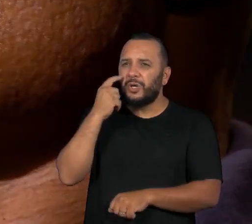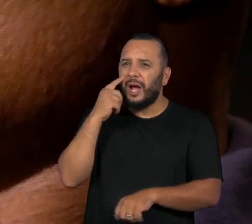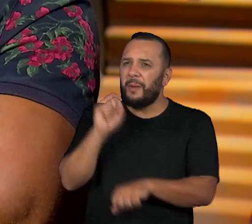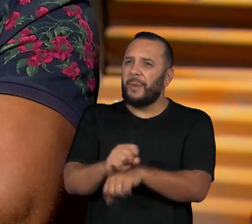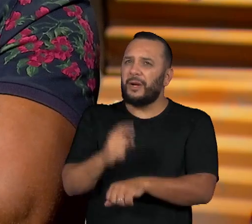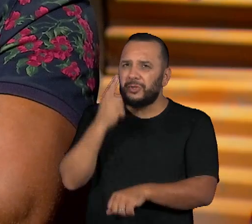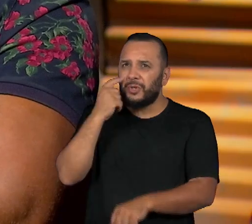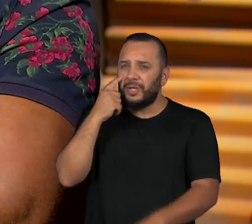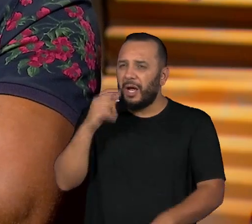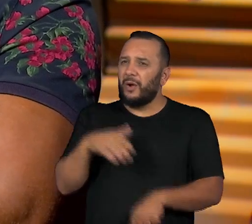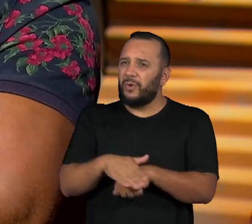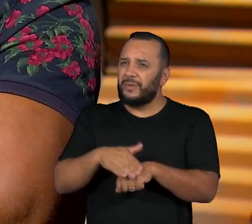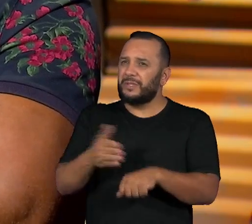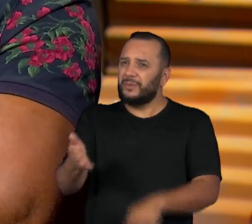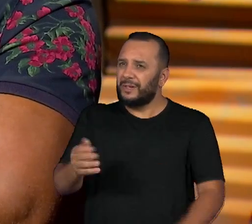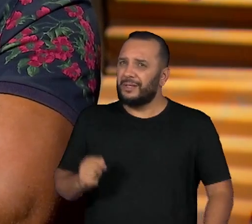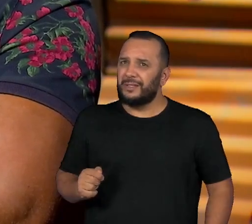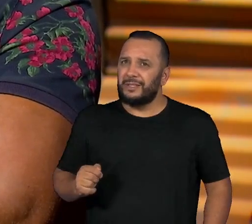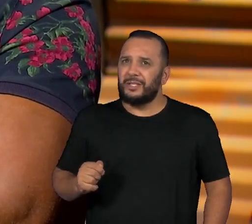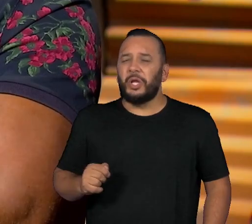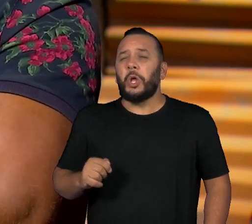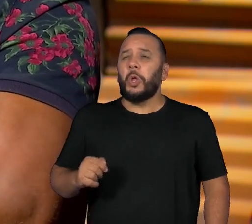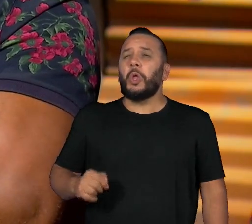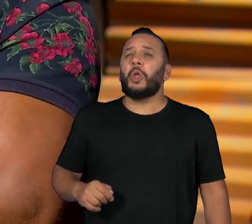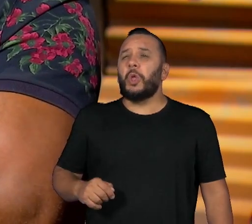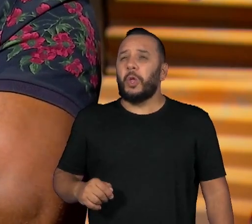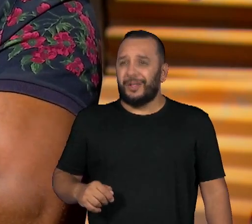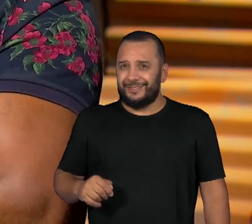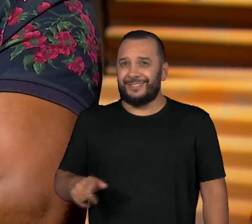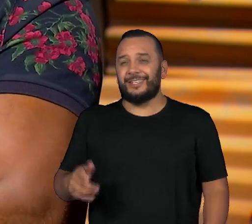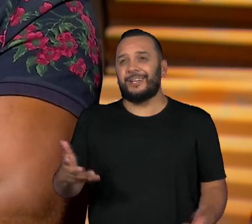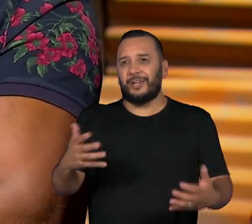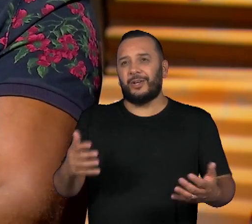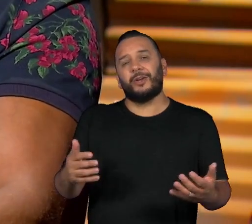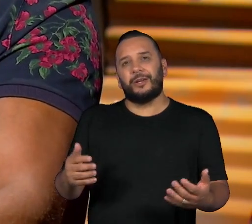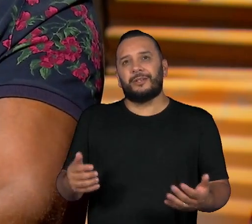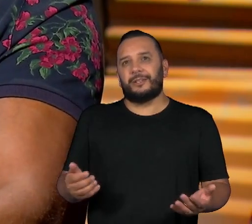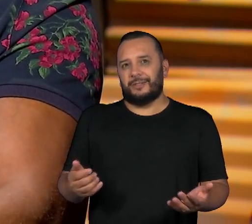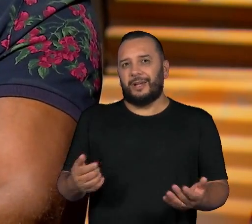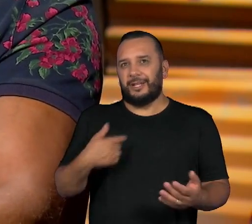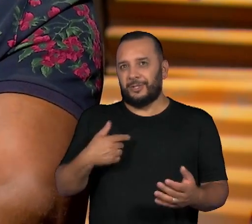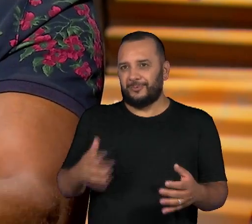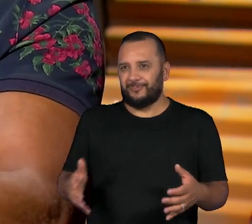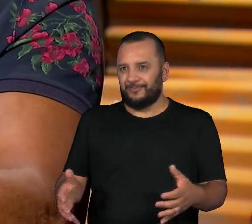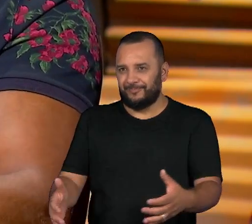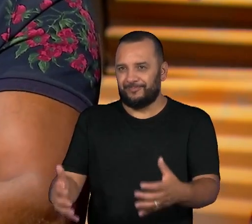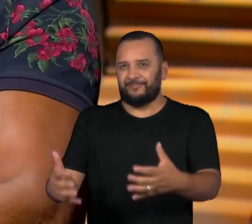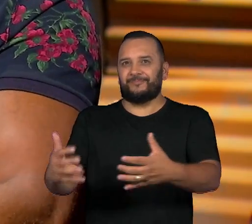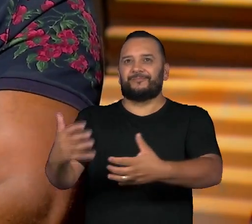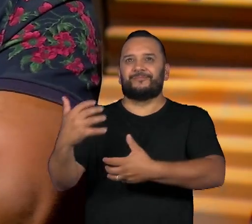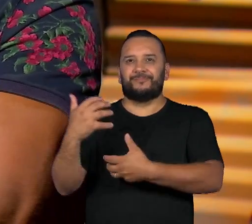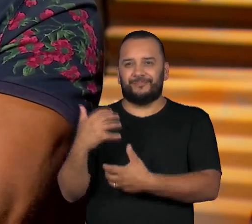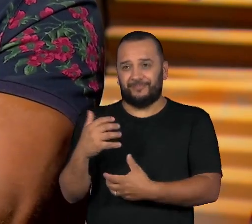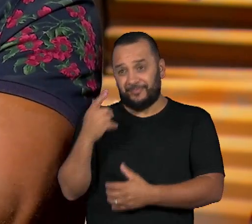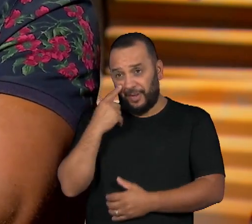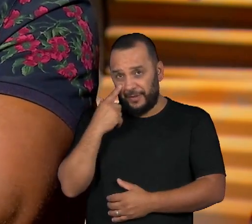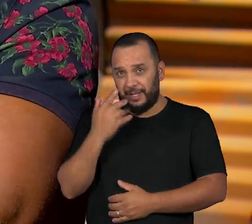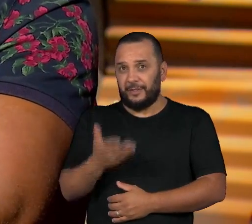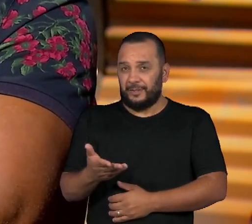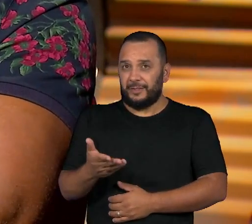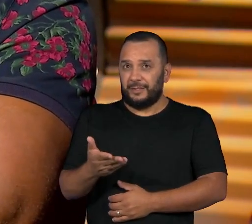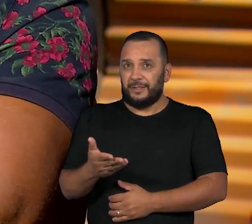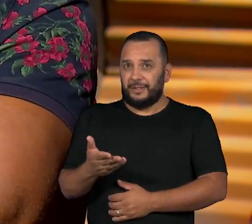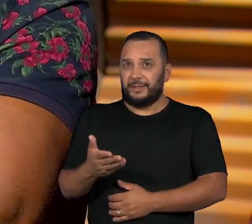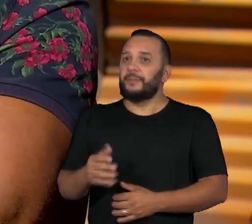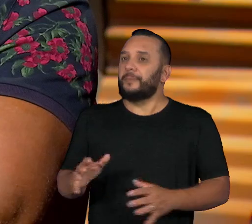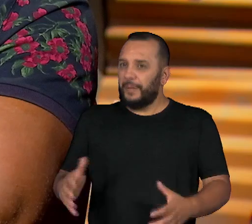chorando? Conversando com ele, e aí queria colo. Eu peguei ele no colo e falei, tá vendo? Tem que